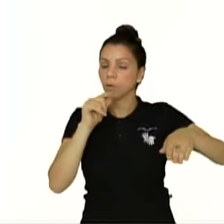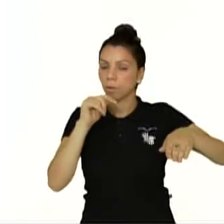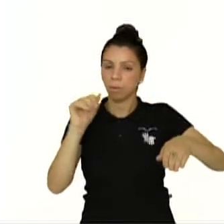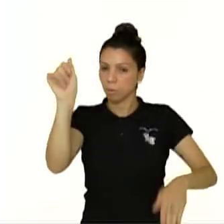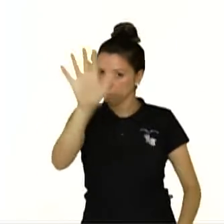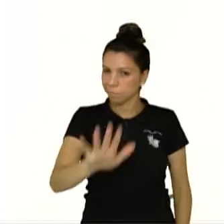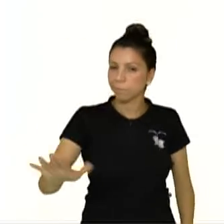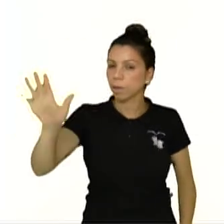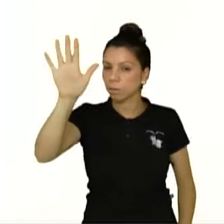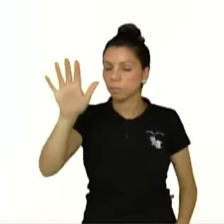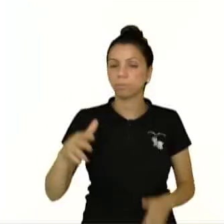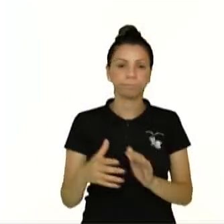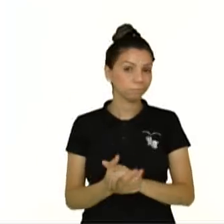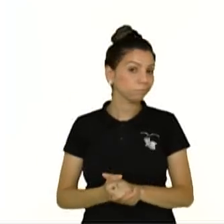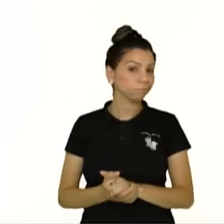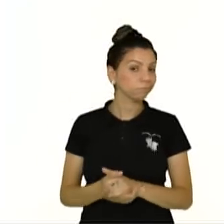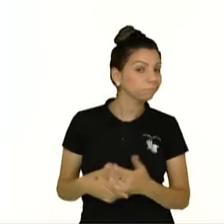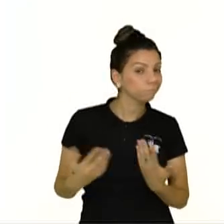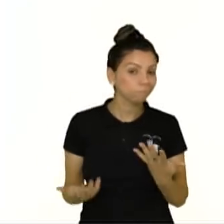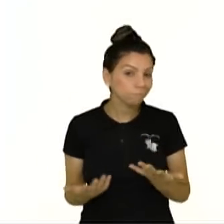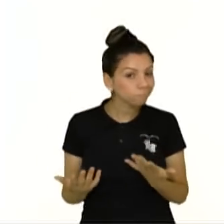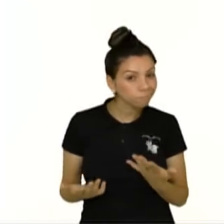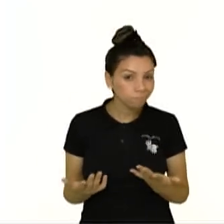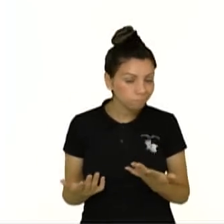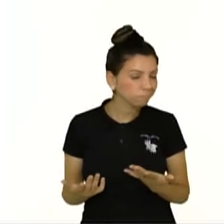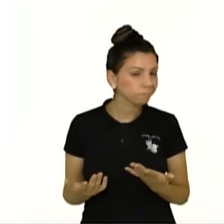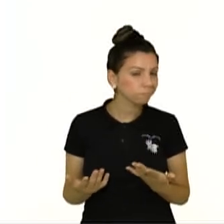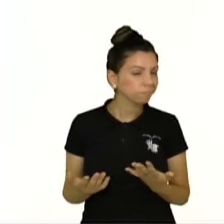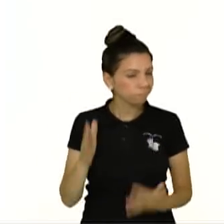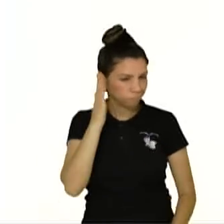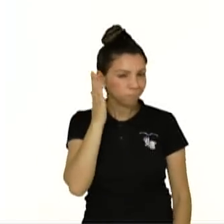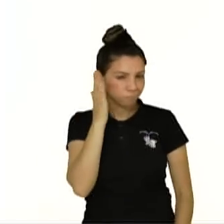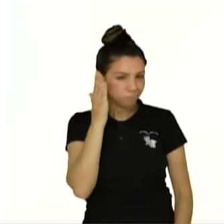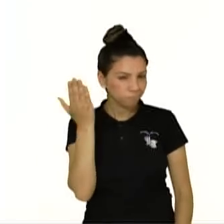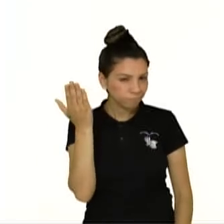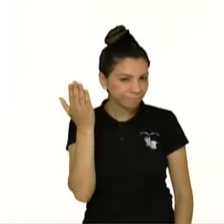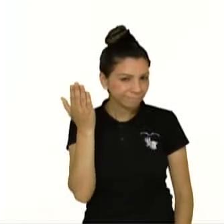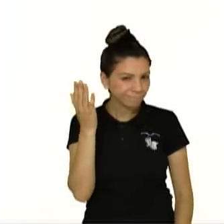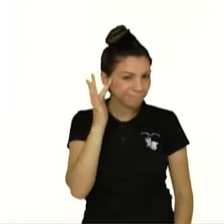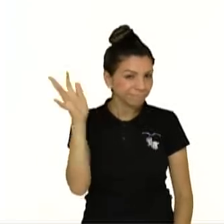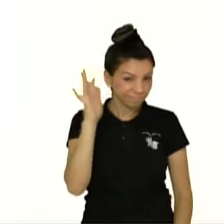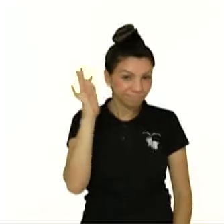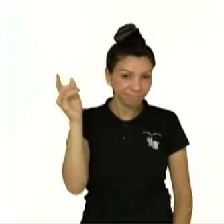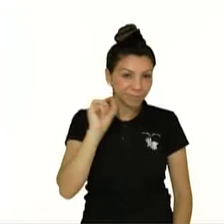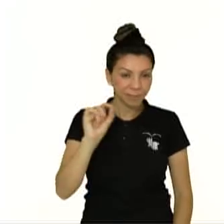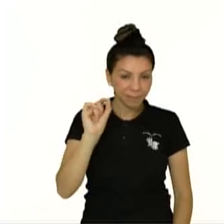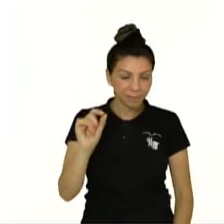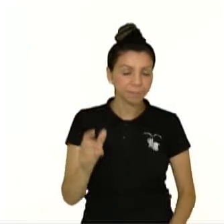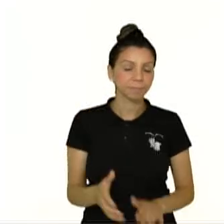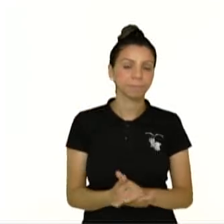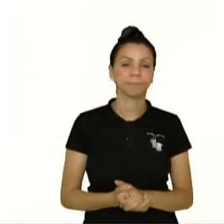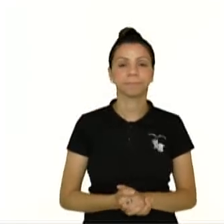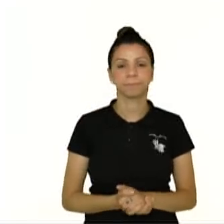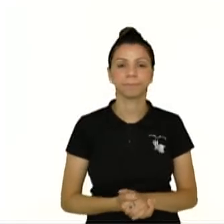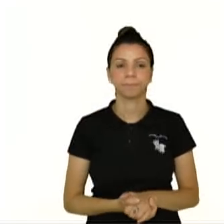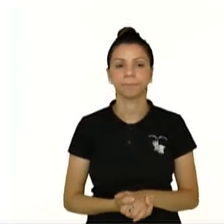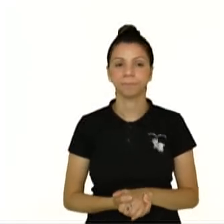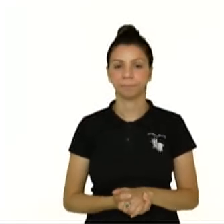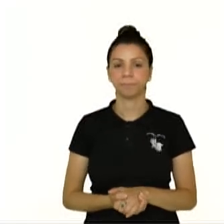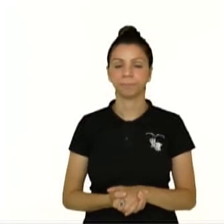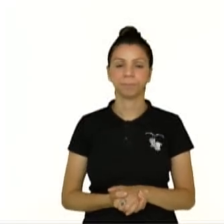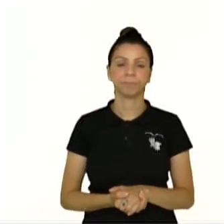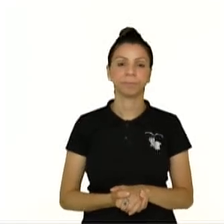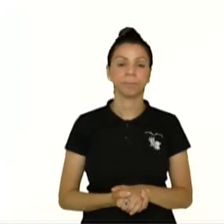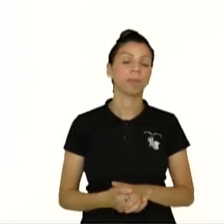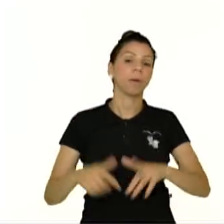nessa imagem. E aí, o que será que é? Você já tem uma noção? Já imagina? Olha só,